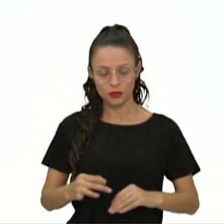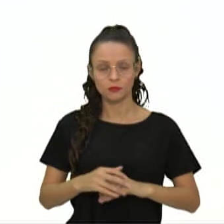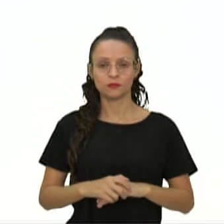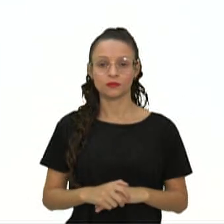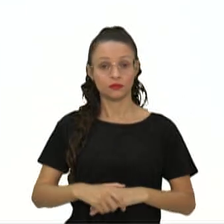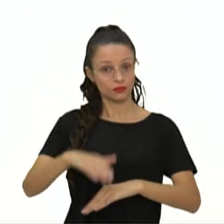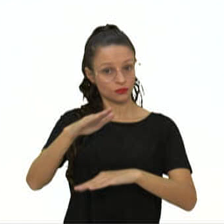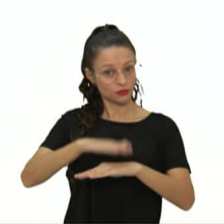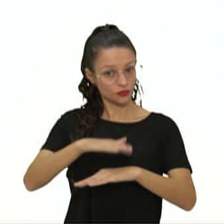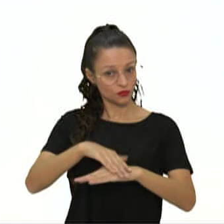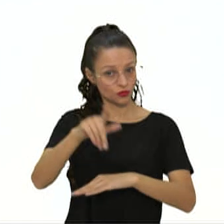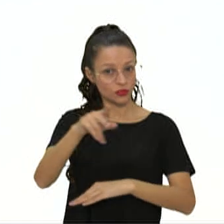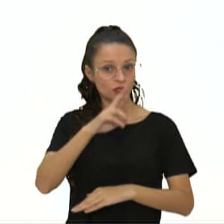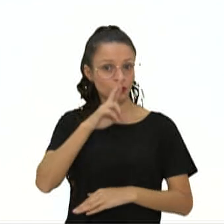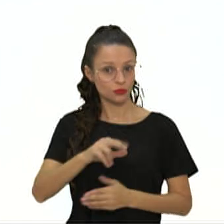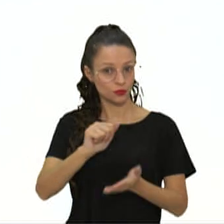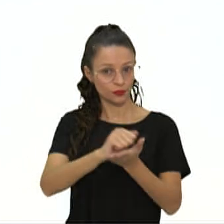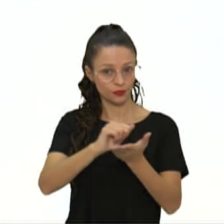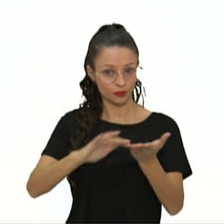um tempinho para você resolver esse exercício.